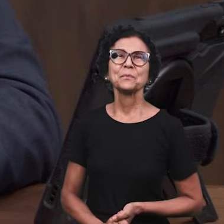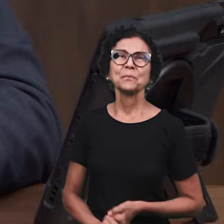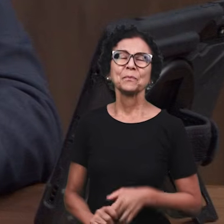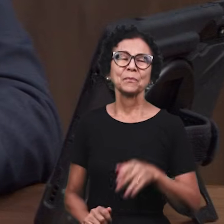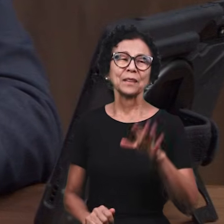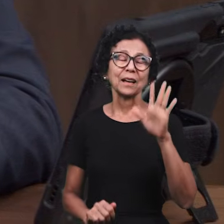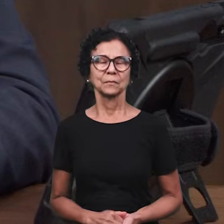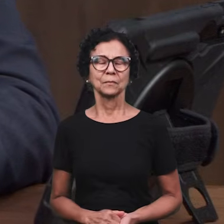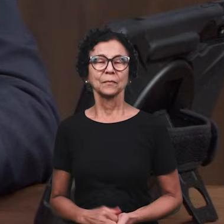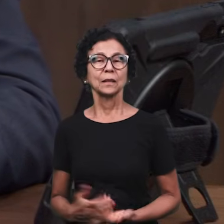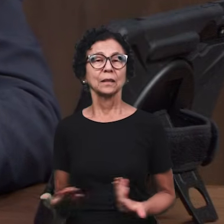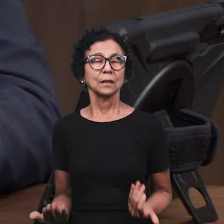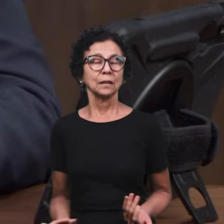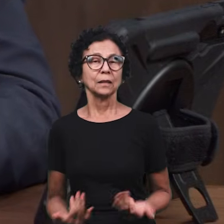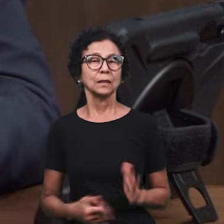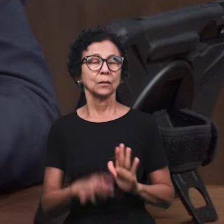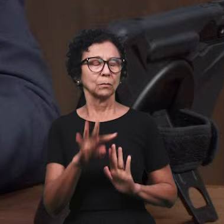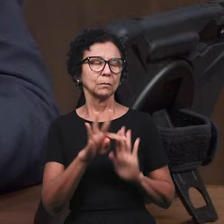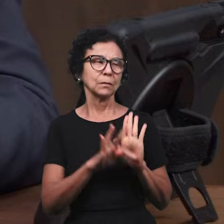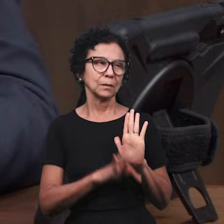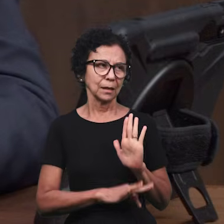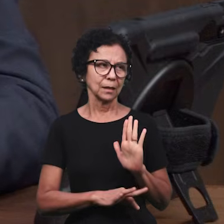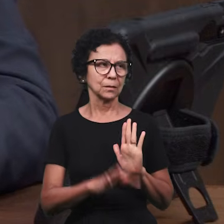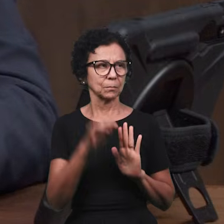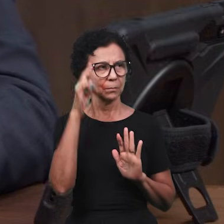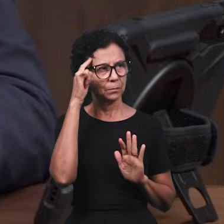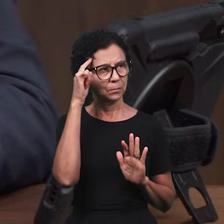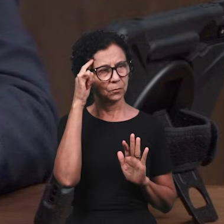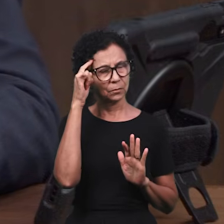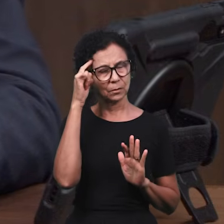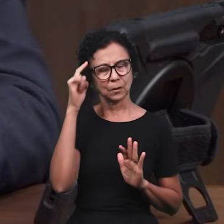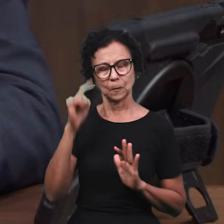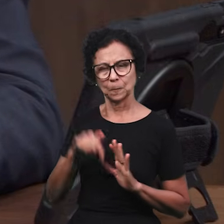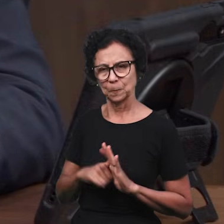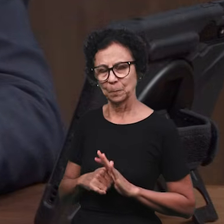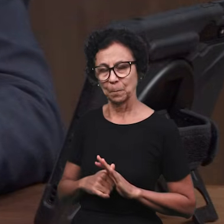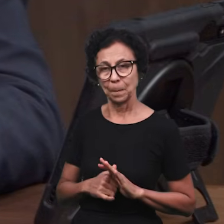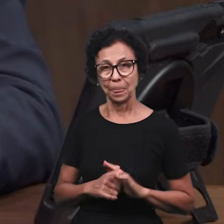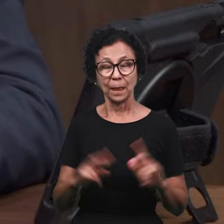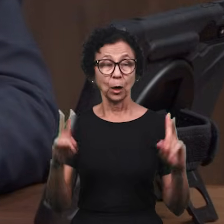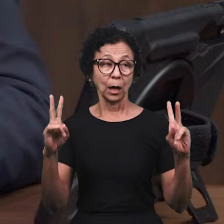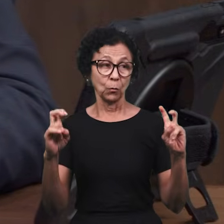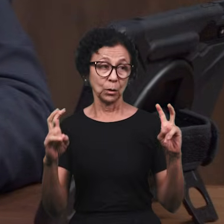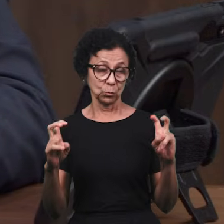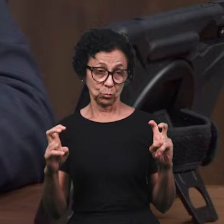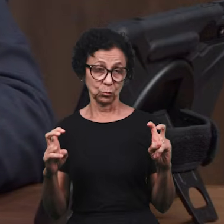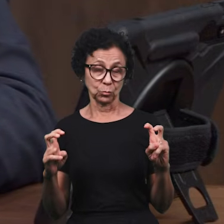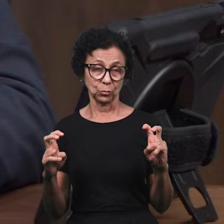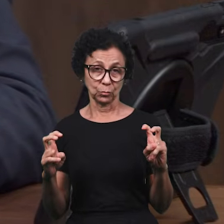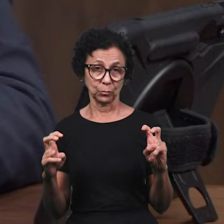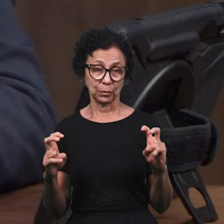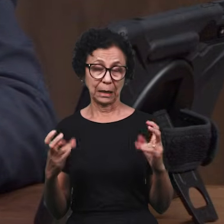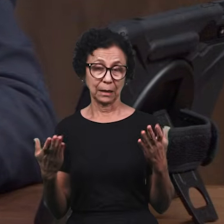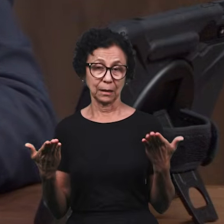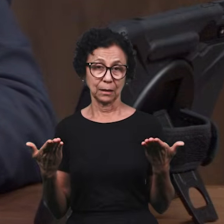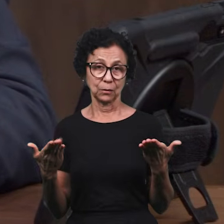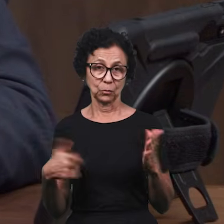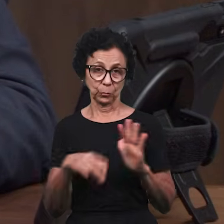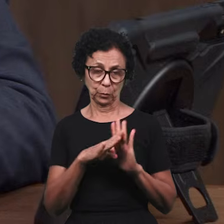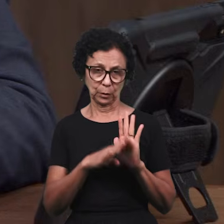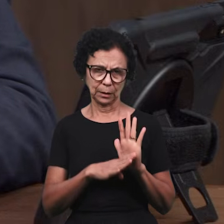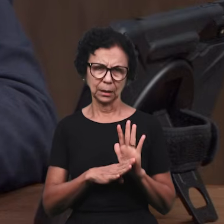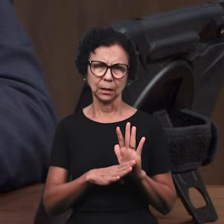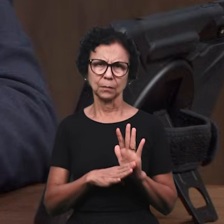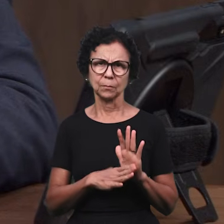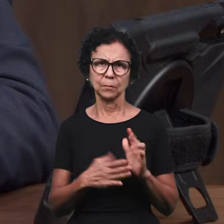E eu queria deixar agora um texto para nossa meditação, porque tudo que a gente fala aqui tem um embasamento